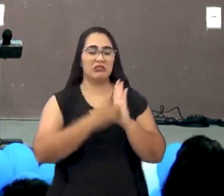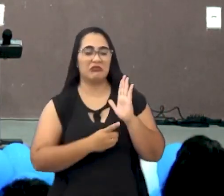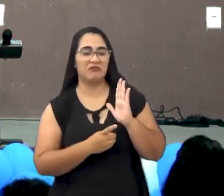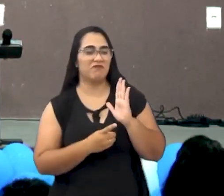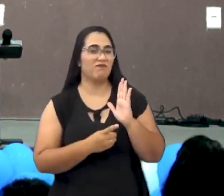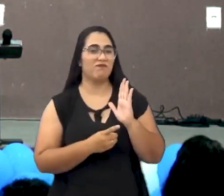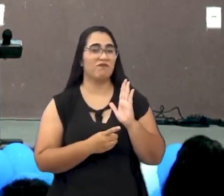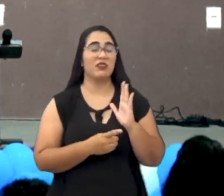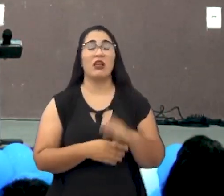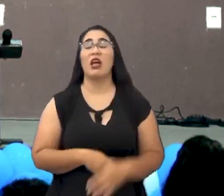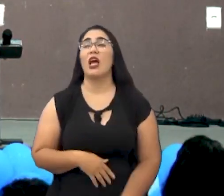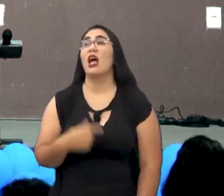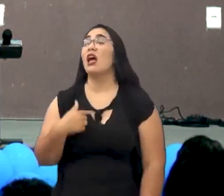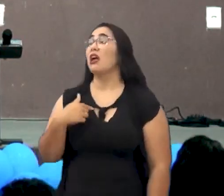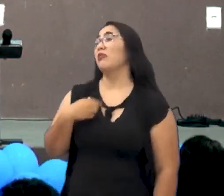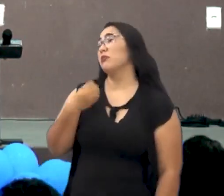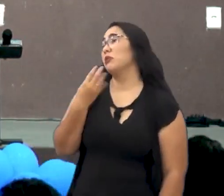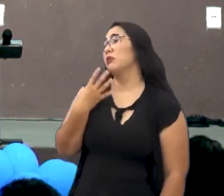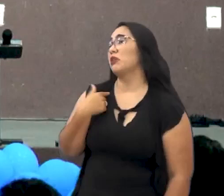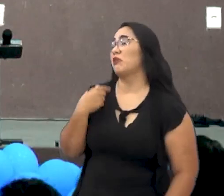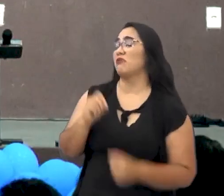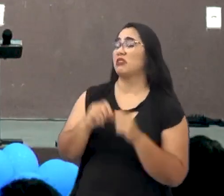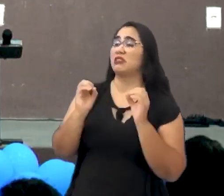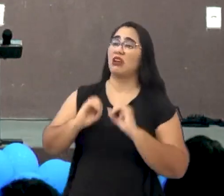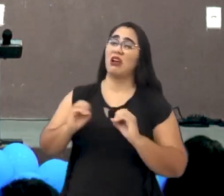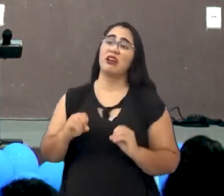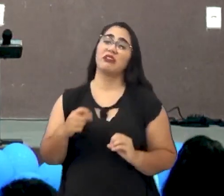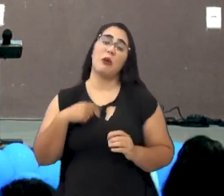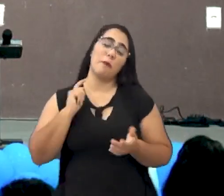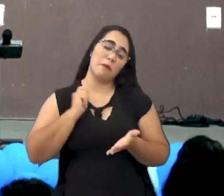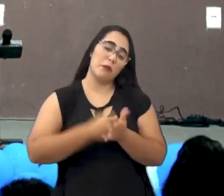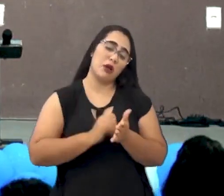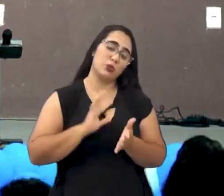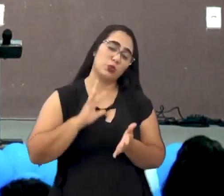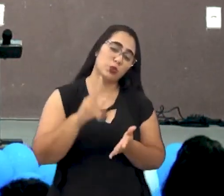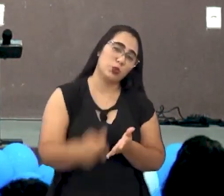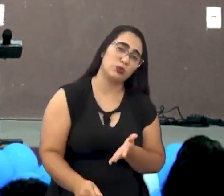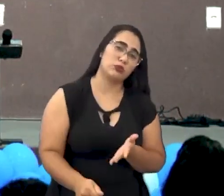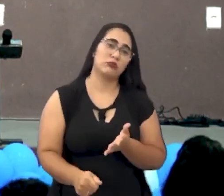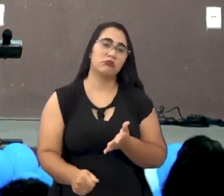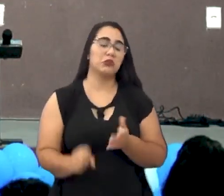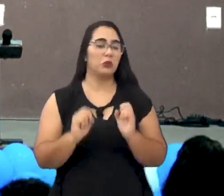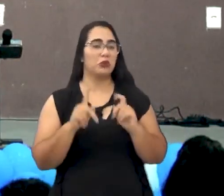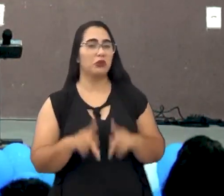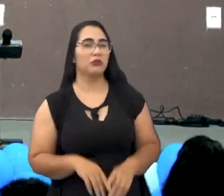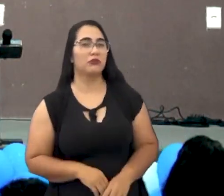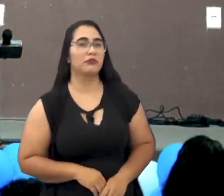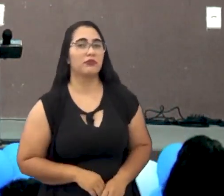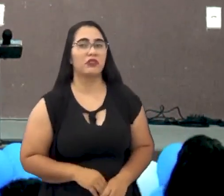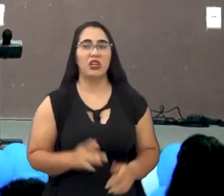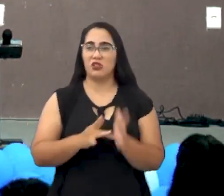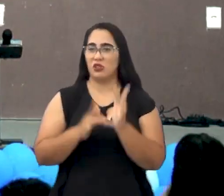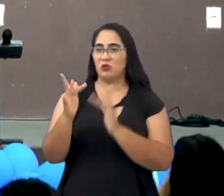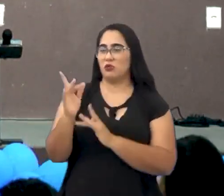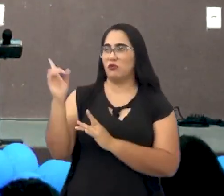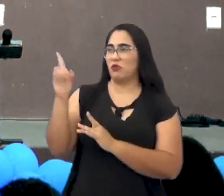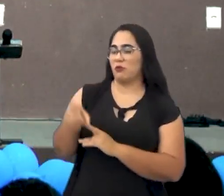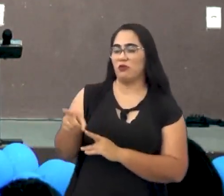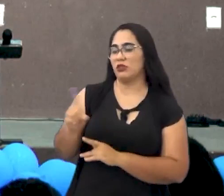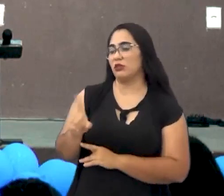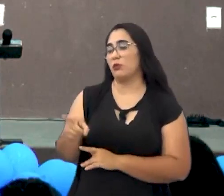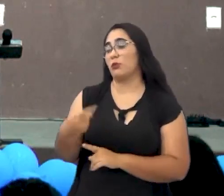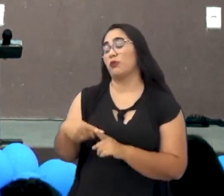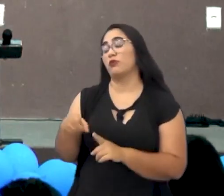sou honesto, eu nunca fiz mal a ninguém, eu sou correto, pago minhas contas, então beleza, valeu. Jesus não veio para você não, isso é muito bom.